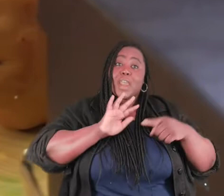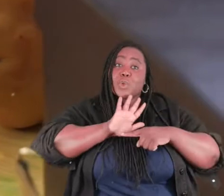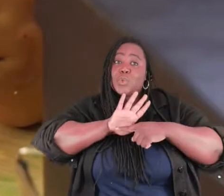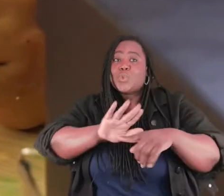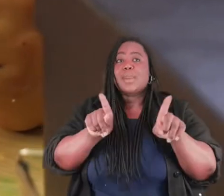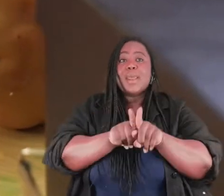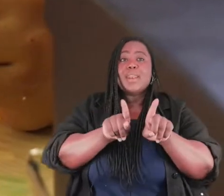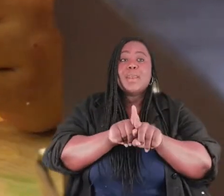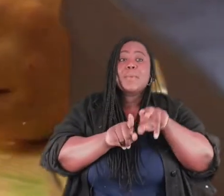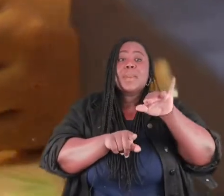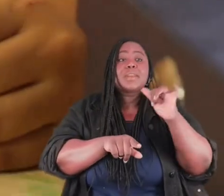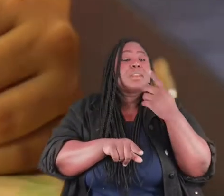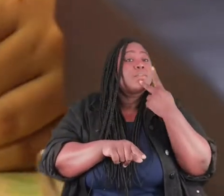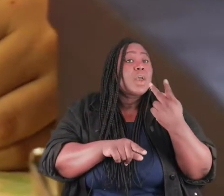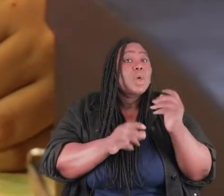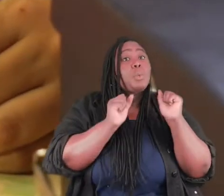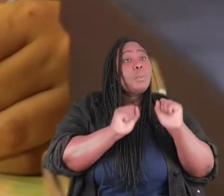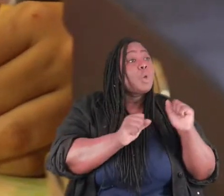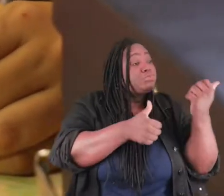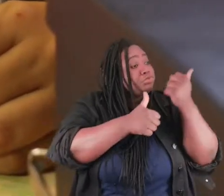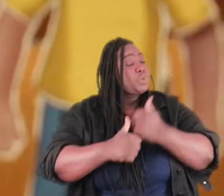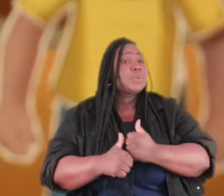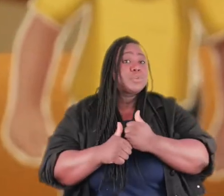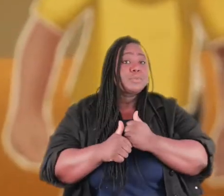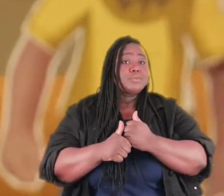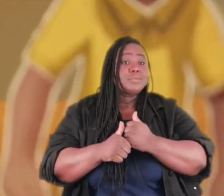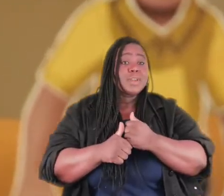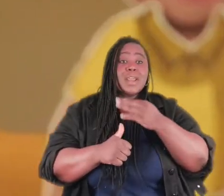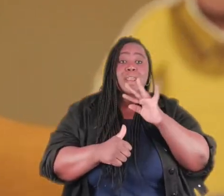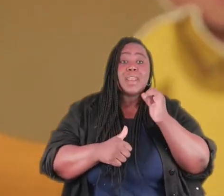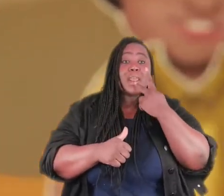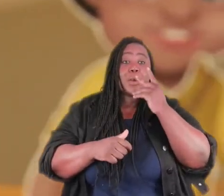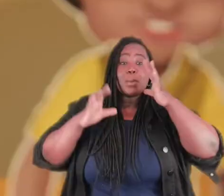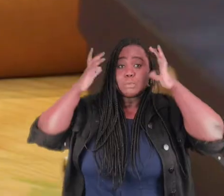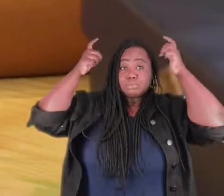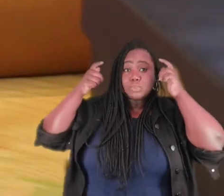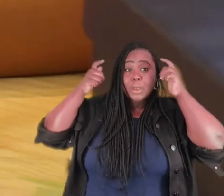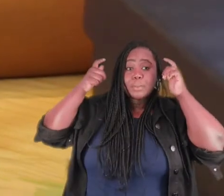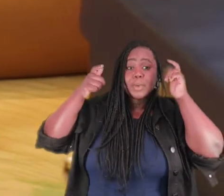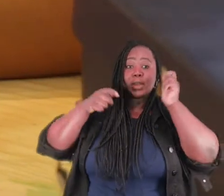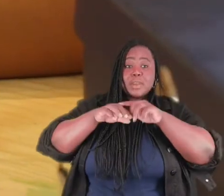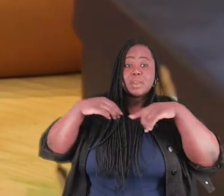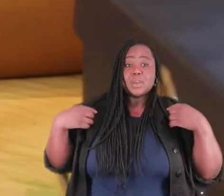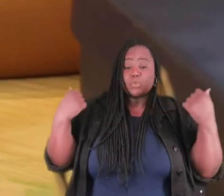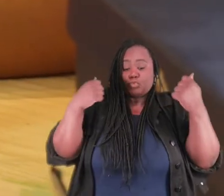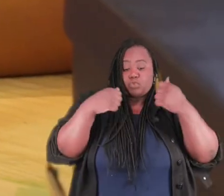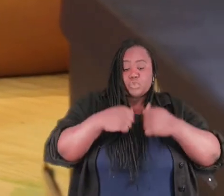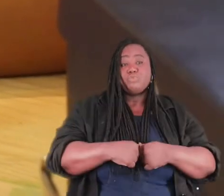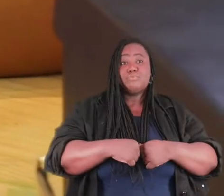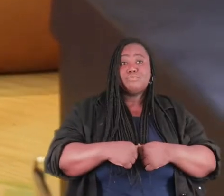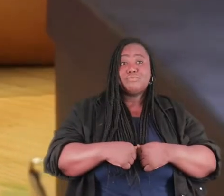ajudar. Nina disse à bailarina, posso ir no seu lugar. Theo pegou uma cartola e o fraque logo